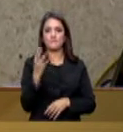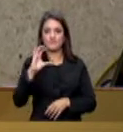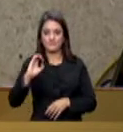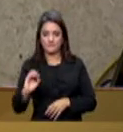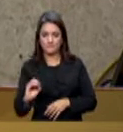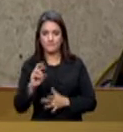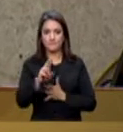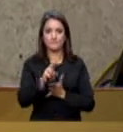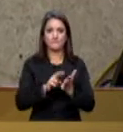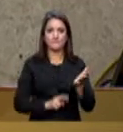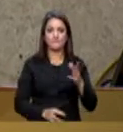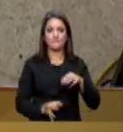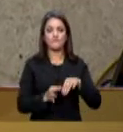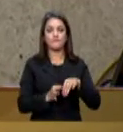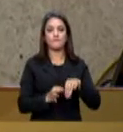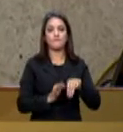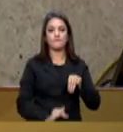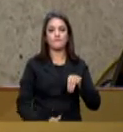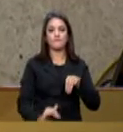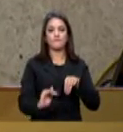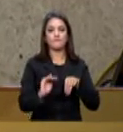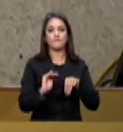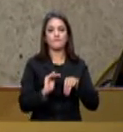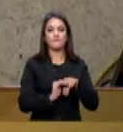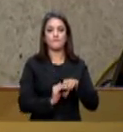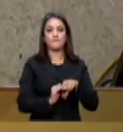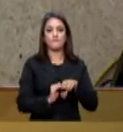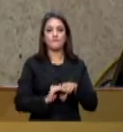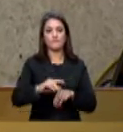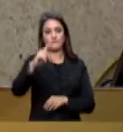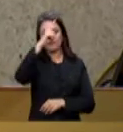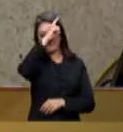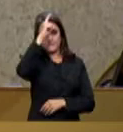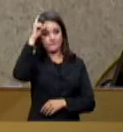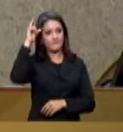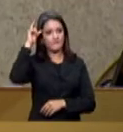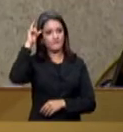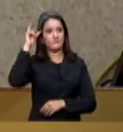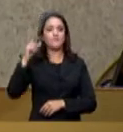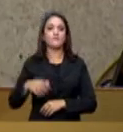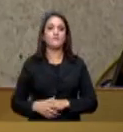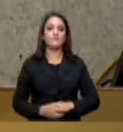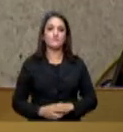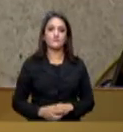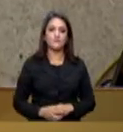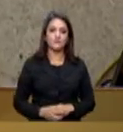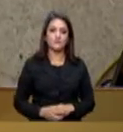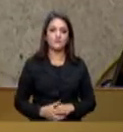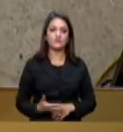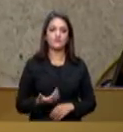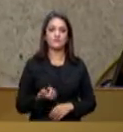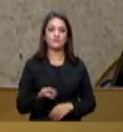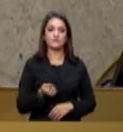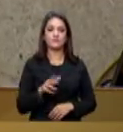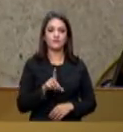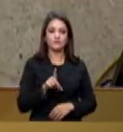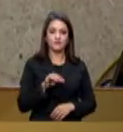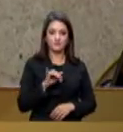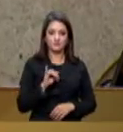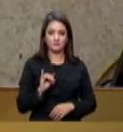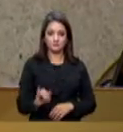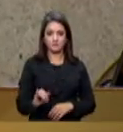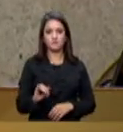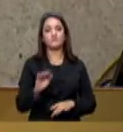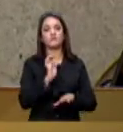2340 da relatoria de Sua Excelência o ministro Ricardo Lewandowski. Ação direta de